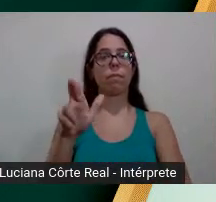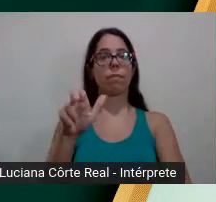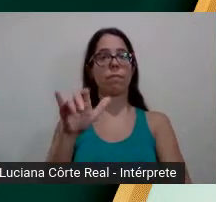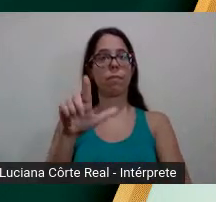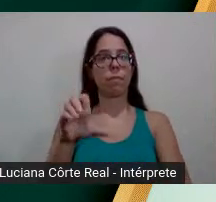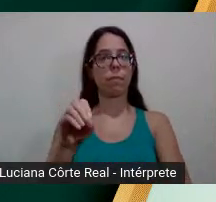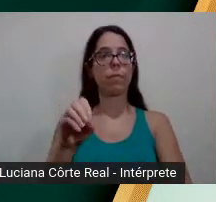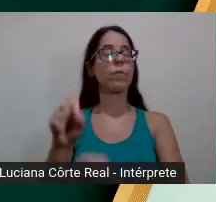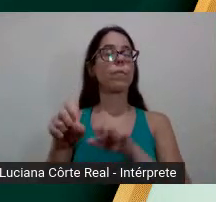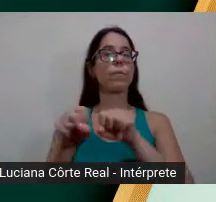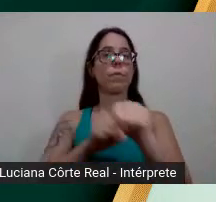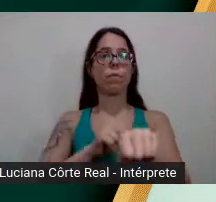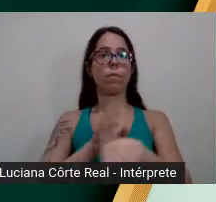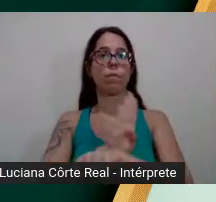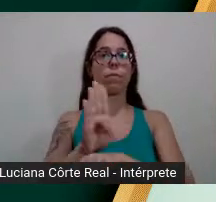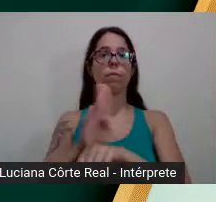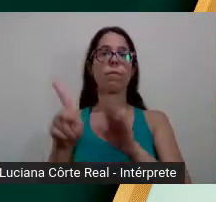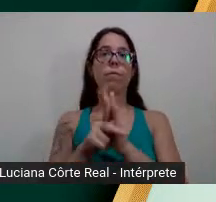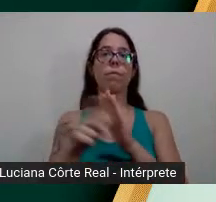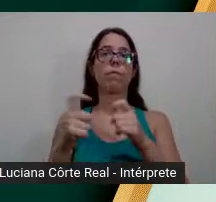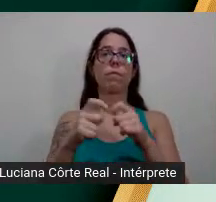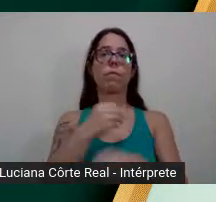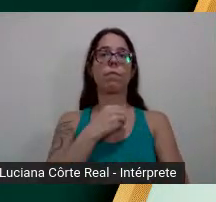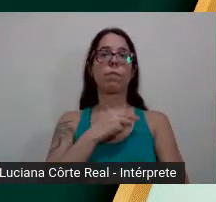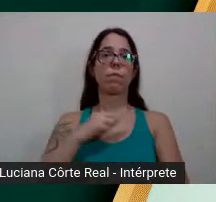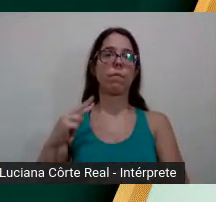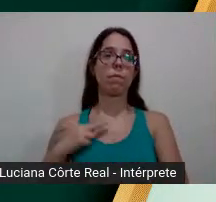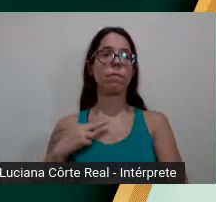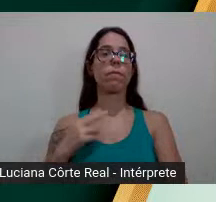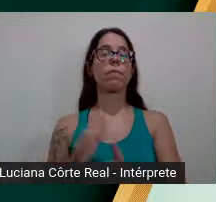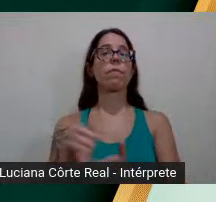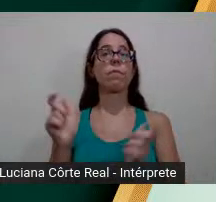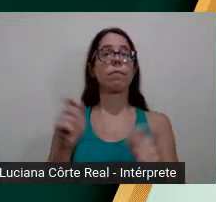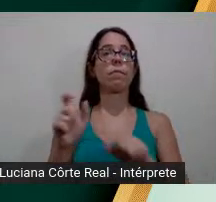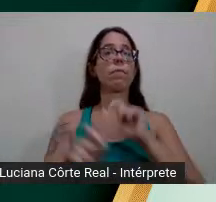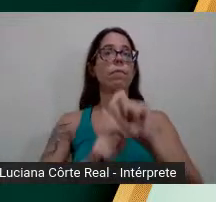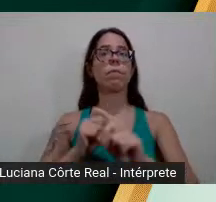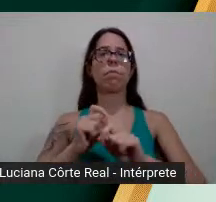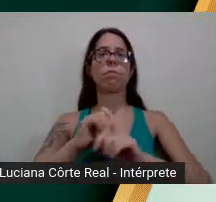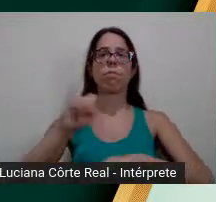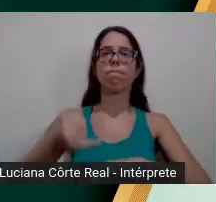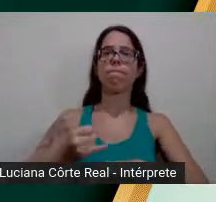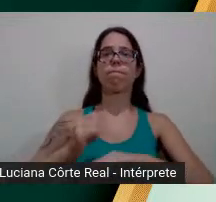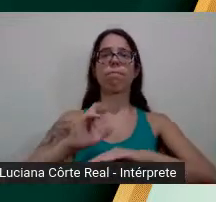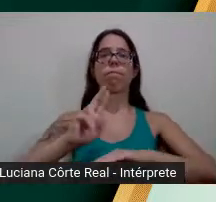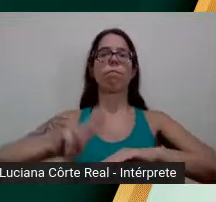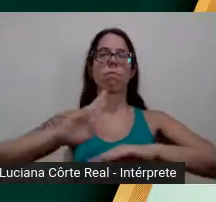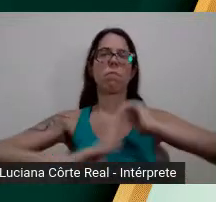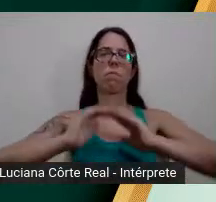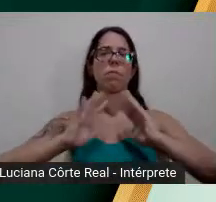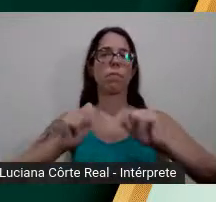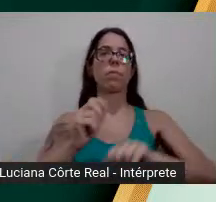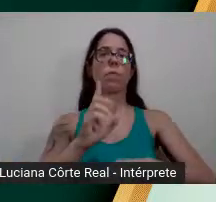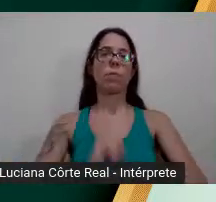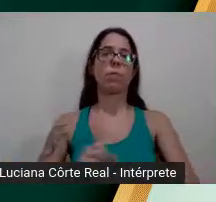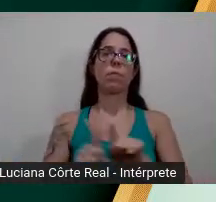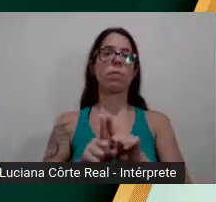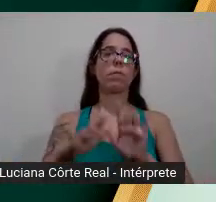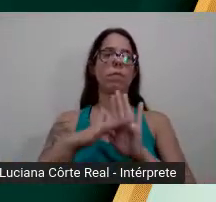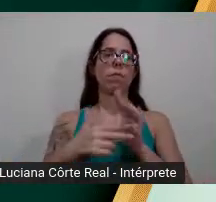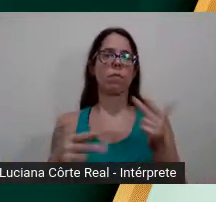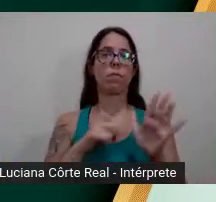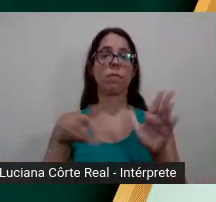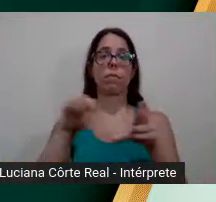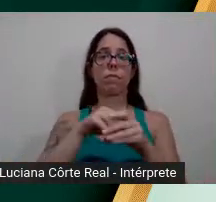de bacharel em medicina veterinária, para que possa usufruir de todos os direitos e prerrogativas previstas em lei e